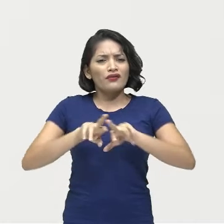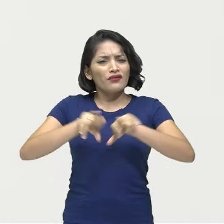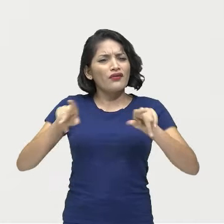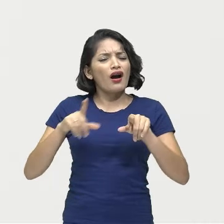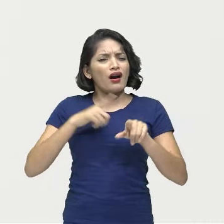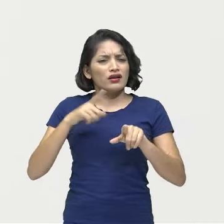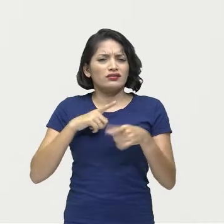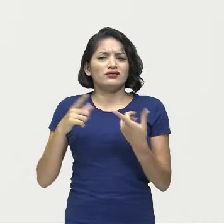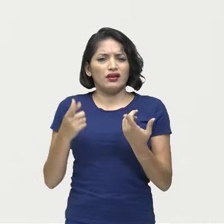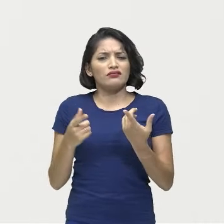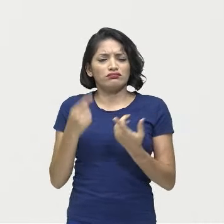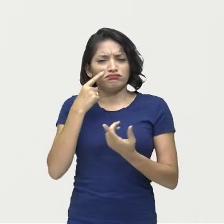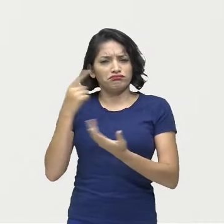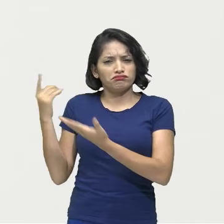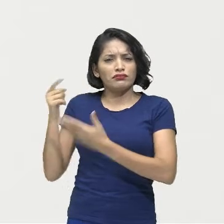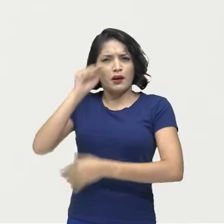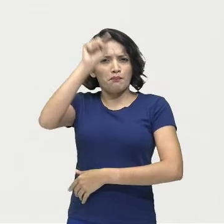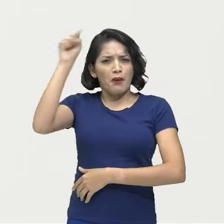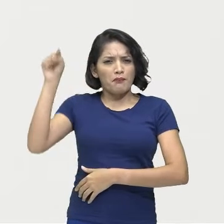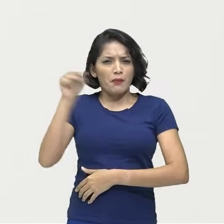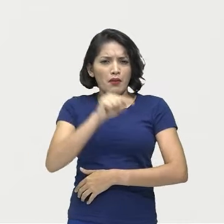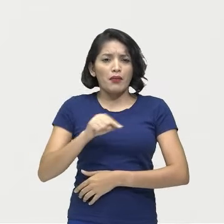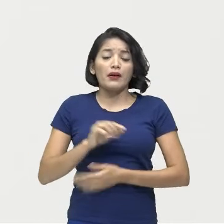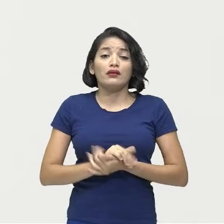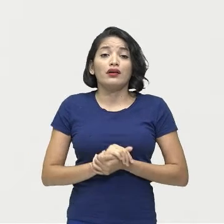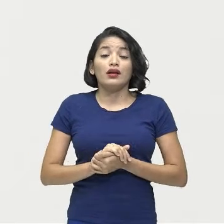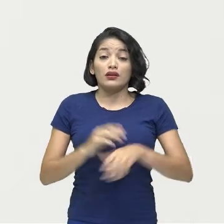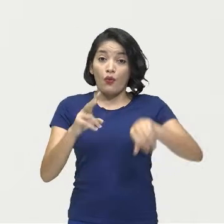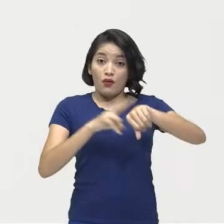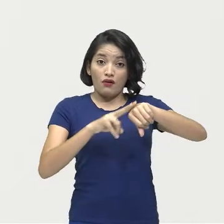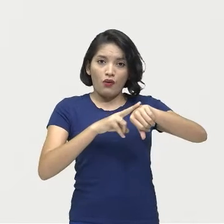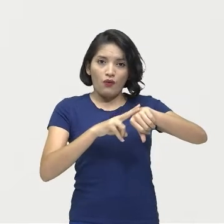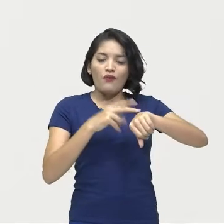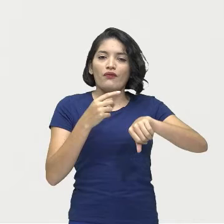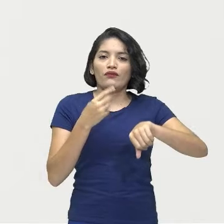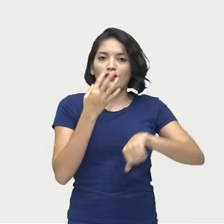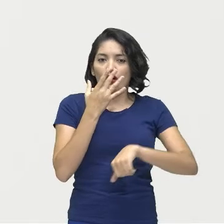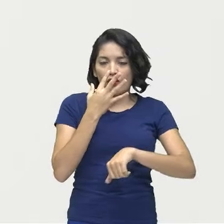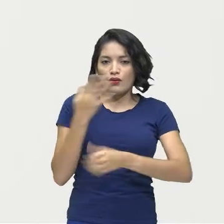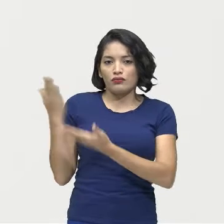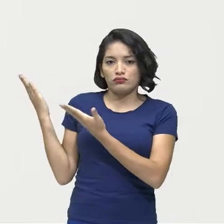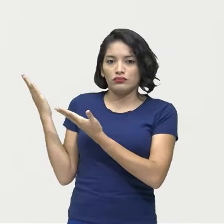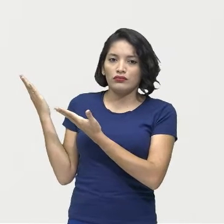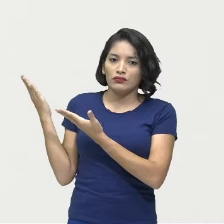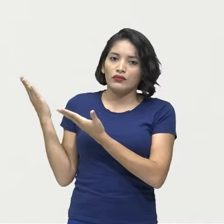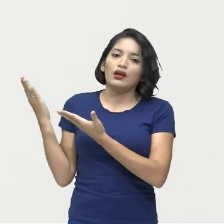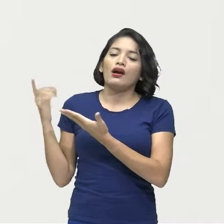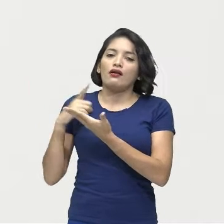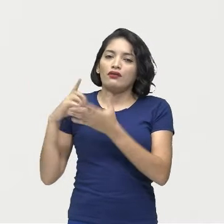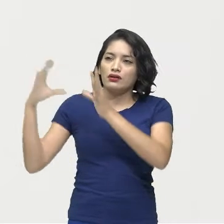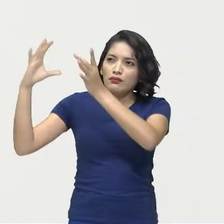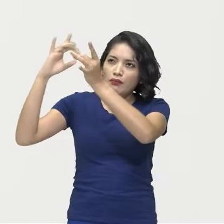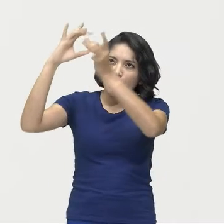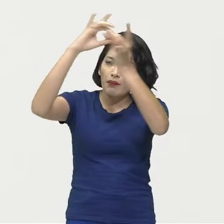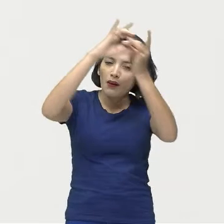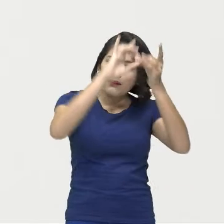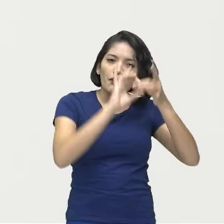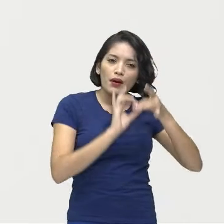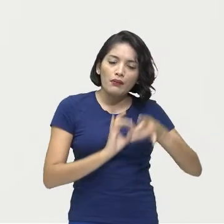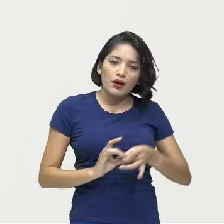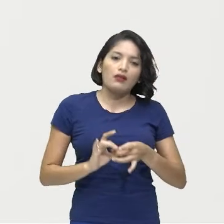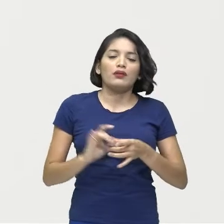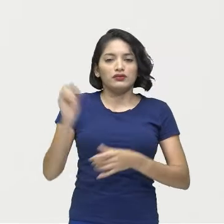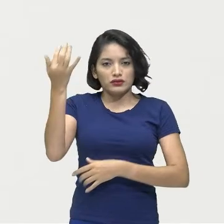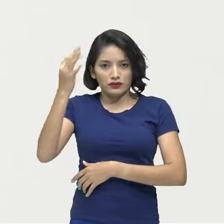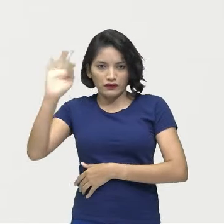repúblicas muçulmanas. Então, esse verdinho aqui, ele vai se constituir dessas repúblicas socialistas